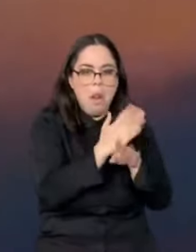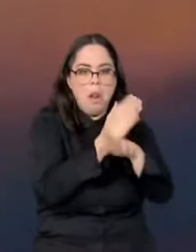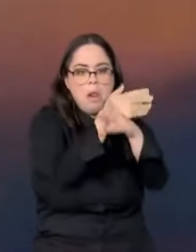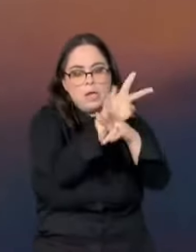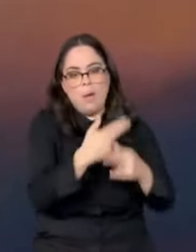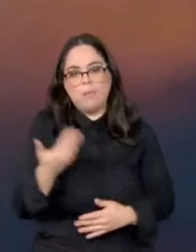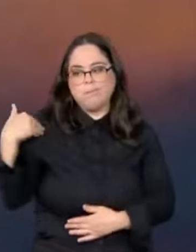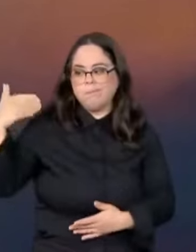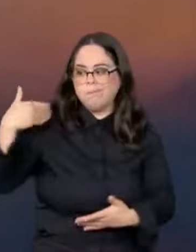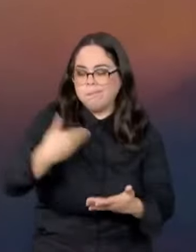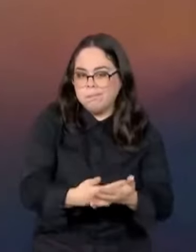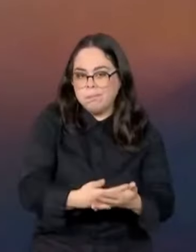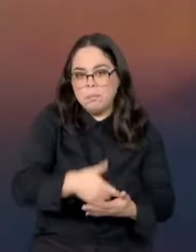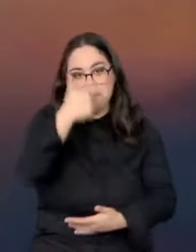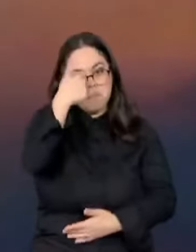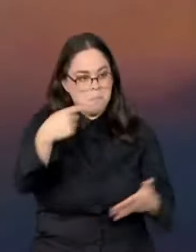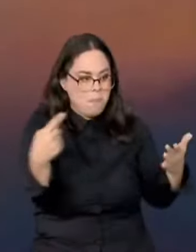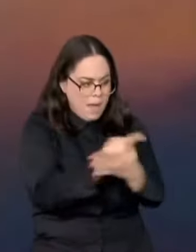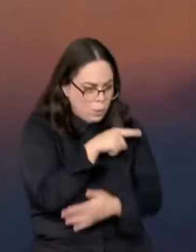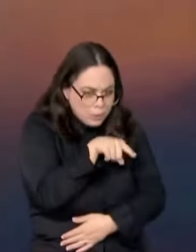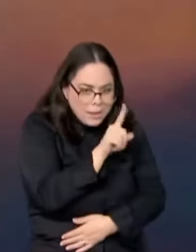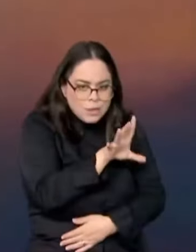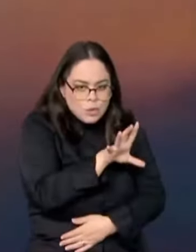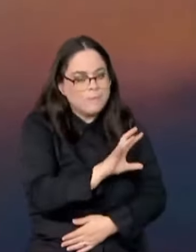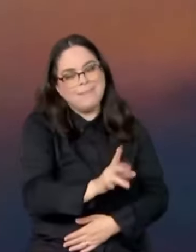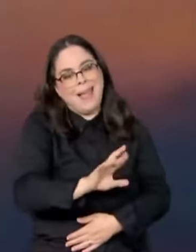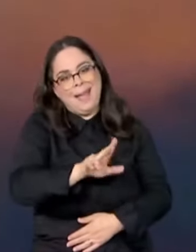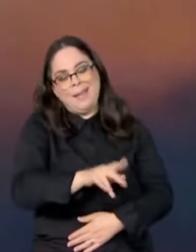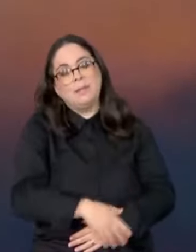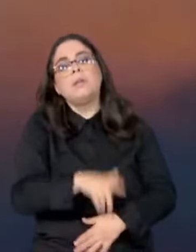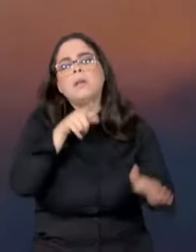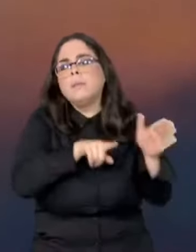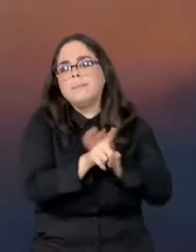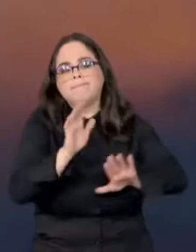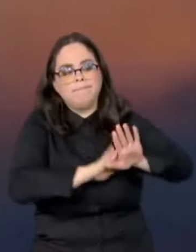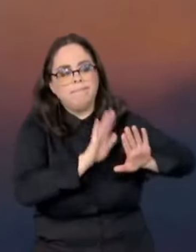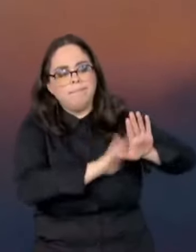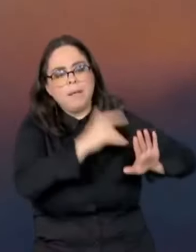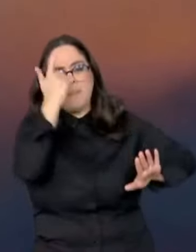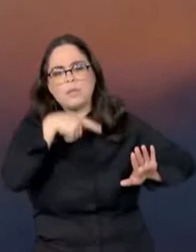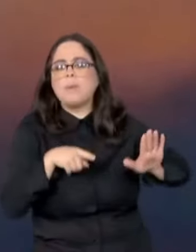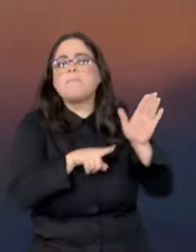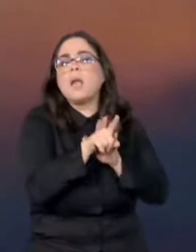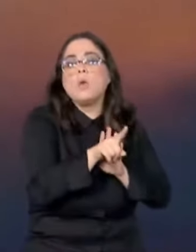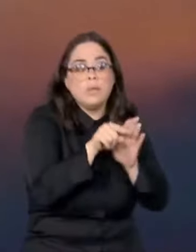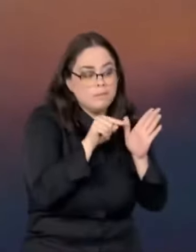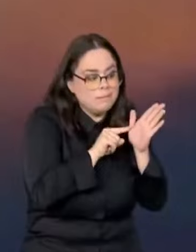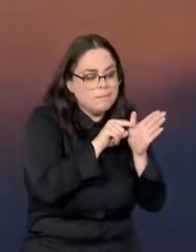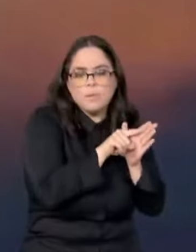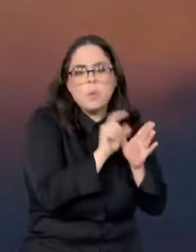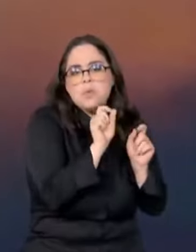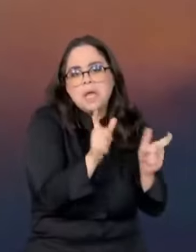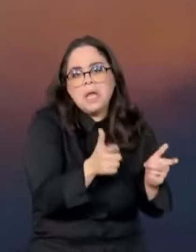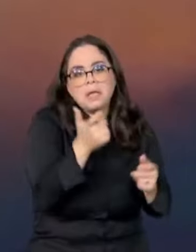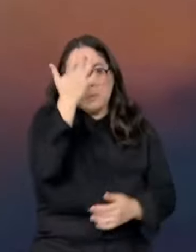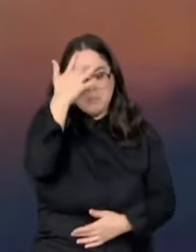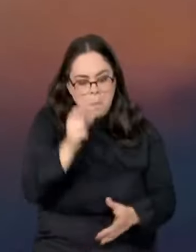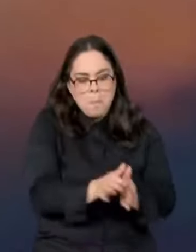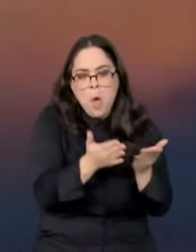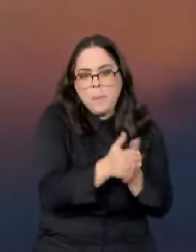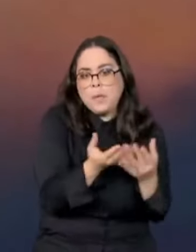aconteceu? As pessoas não perguntam isso, porque as pessoas que fazem essas perguntas não sabem o que é ser